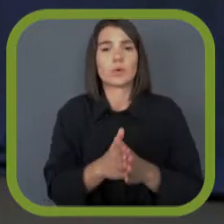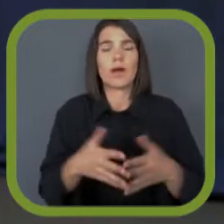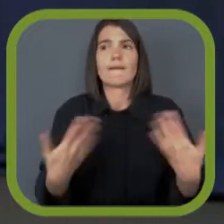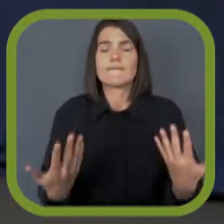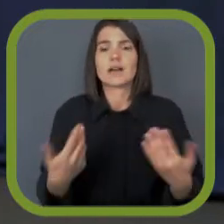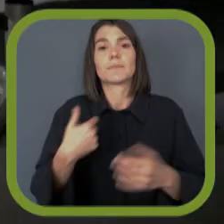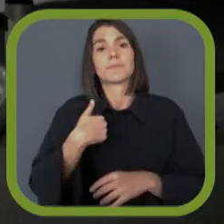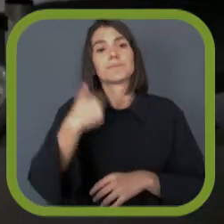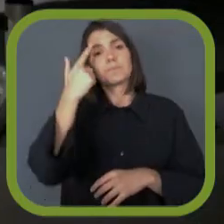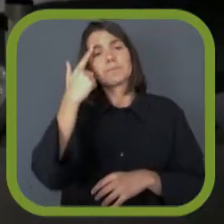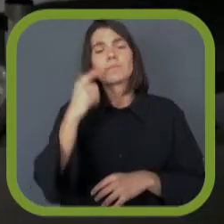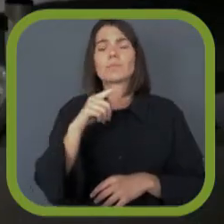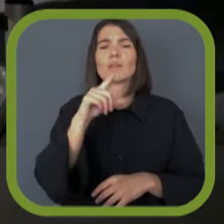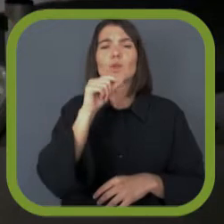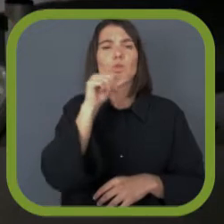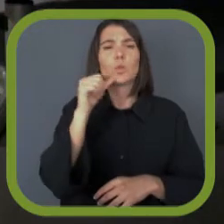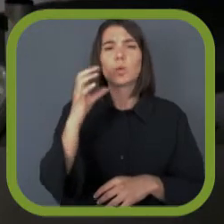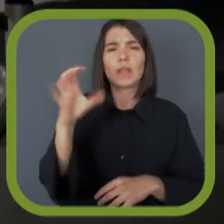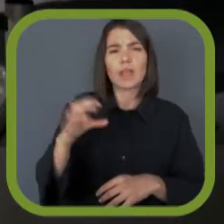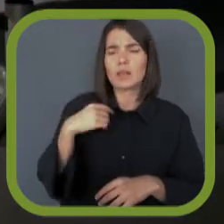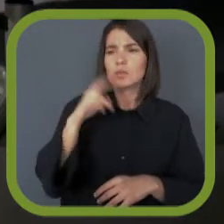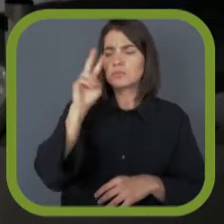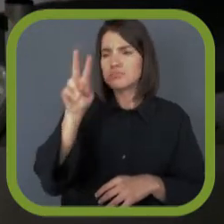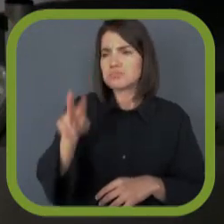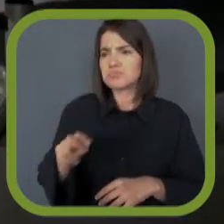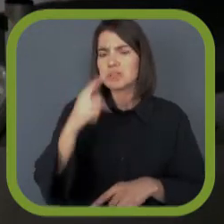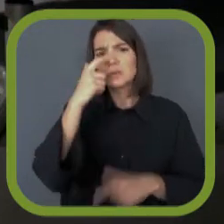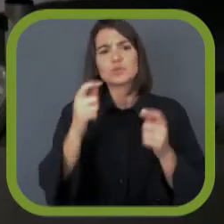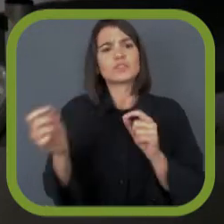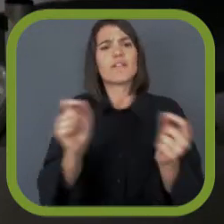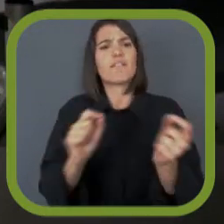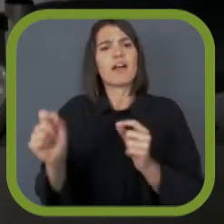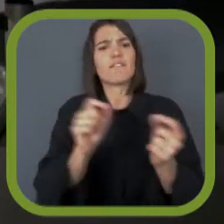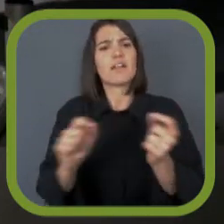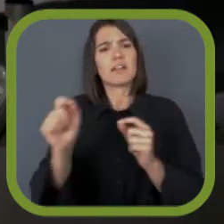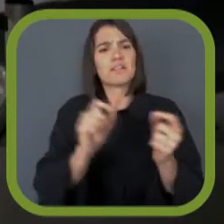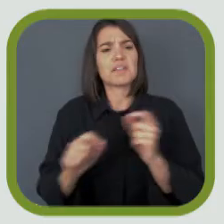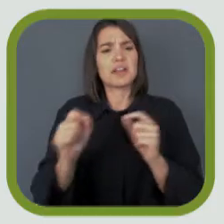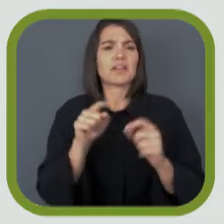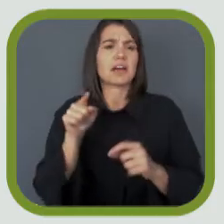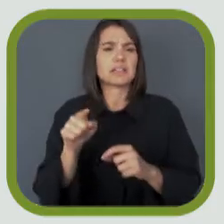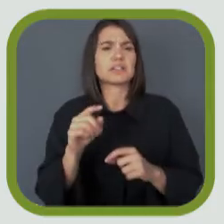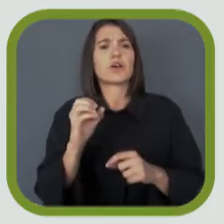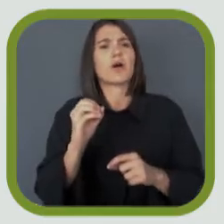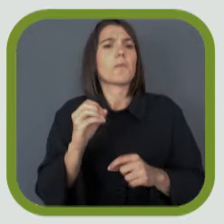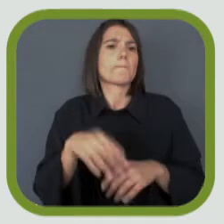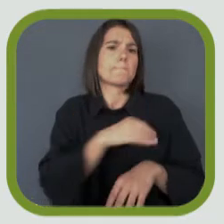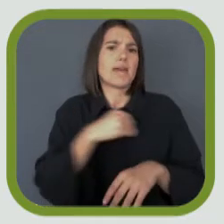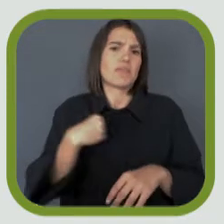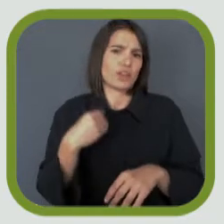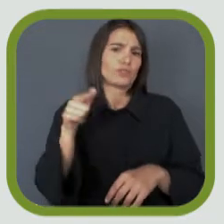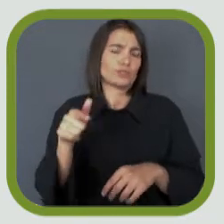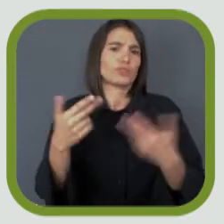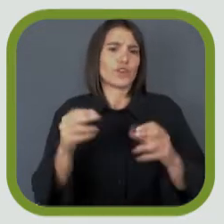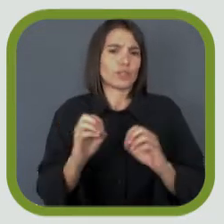então eu entrei no Twitter e vi que havia ali algumas pessoas a falarem sobre open source ventilators, e aí então juntei-me a eles e